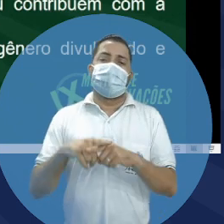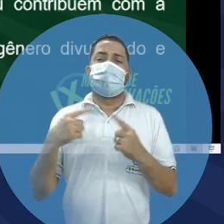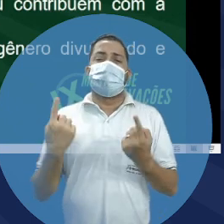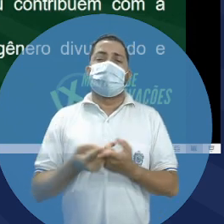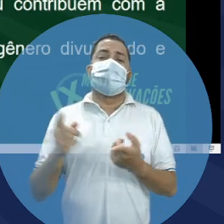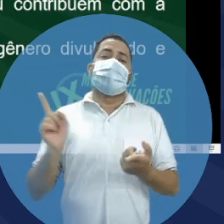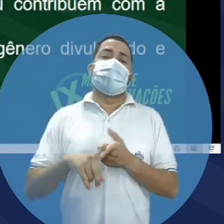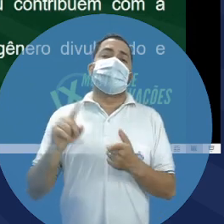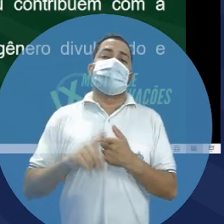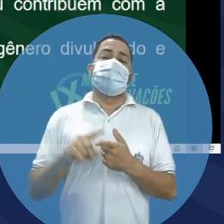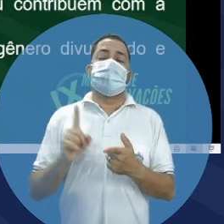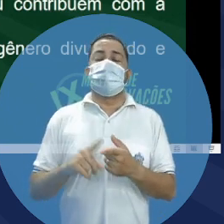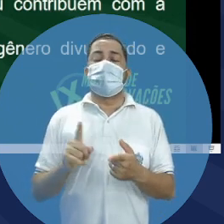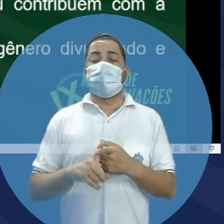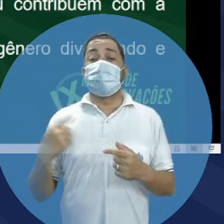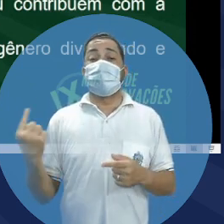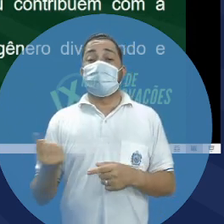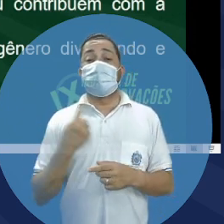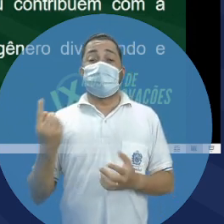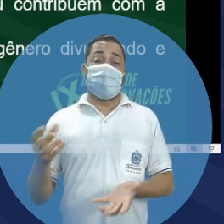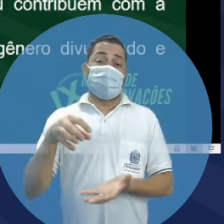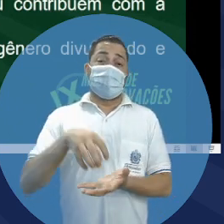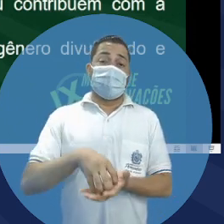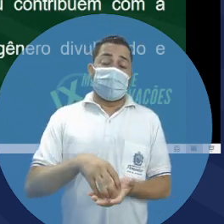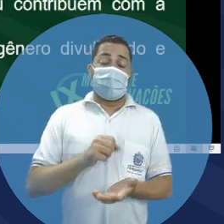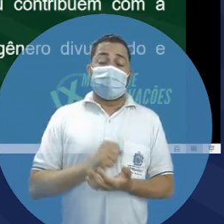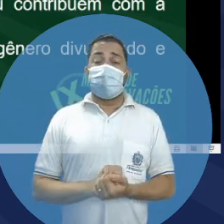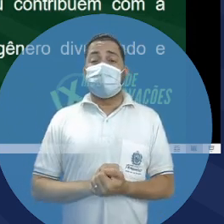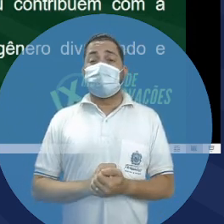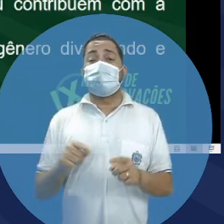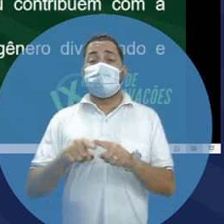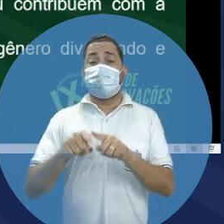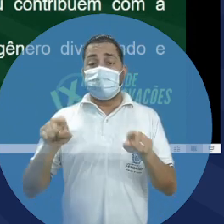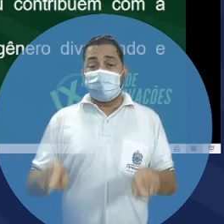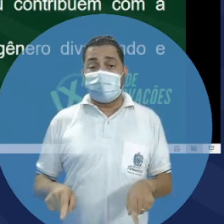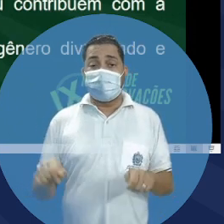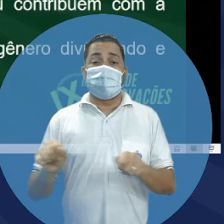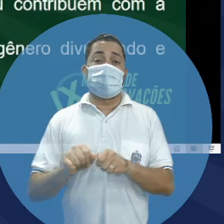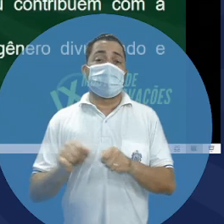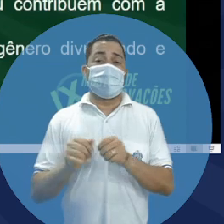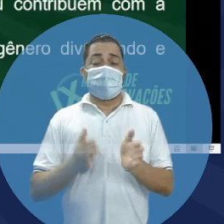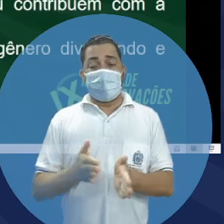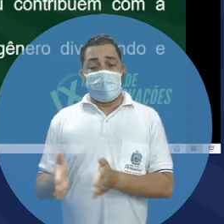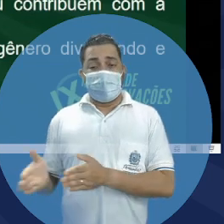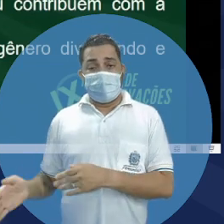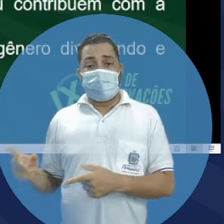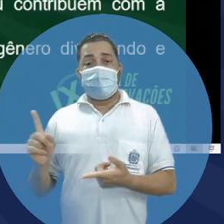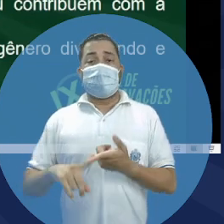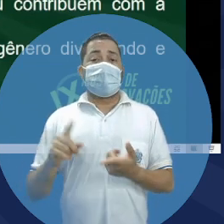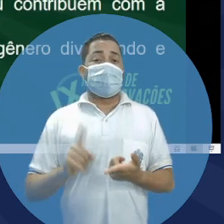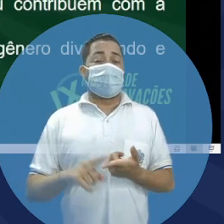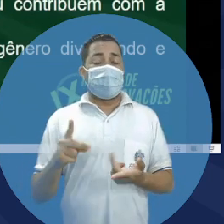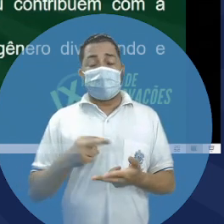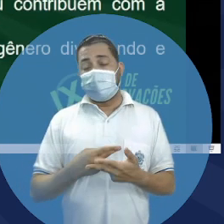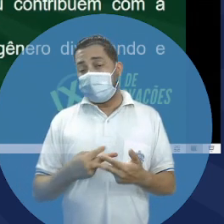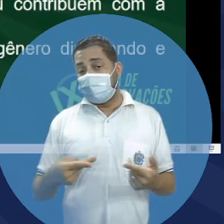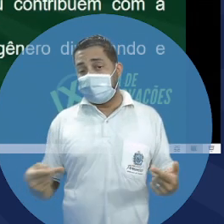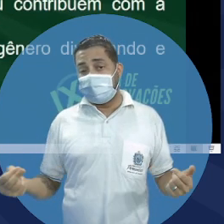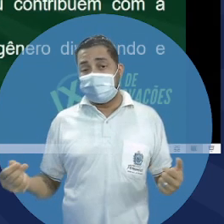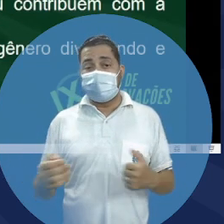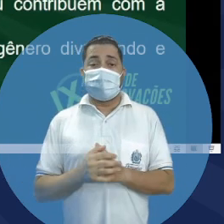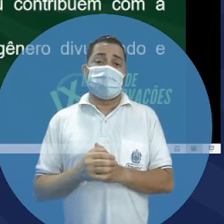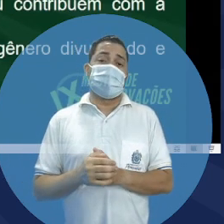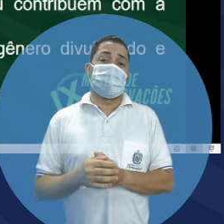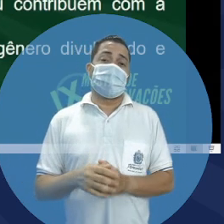no nosso núcleo, no nosso projeto, fazem parte também diversos alunos,